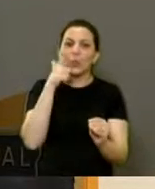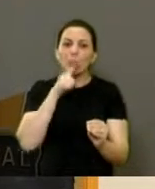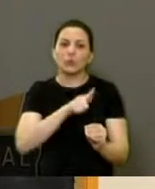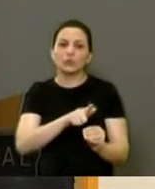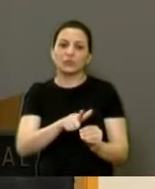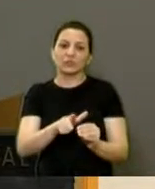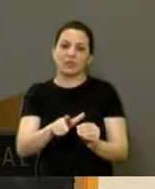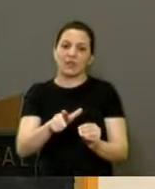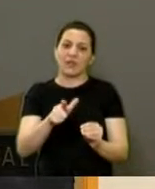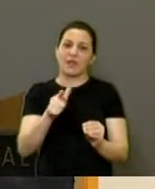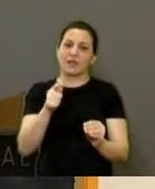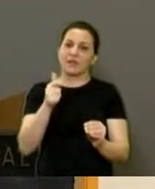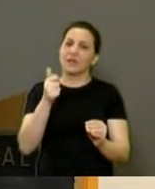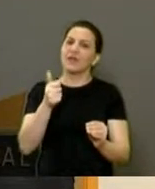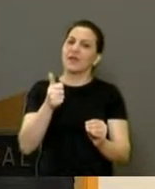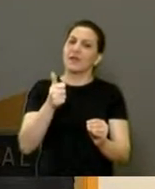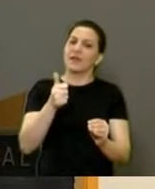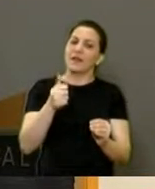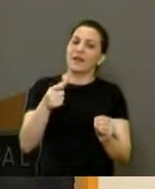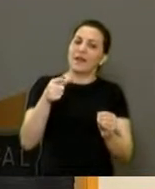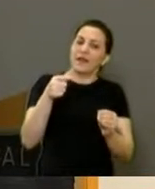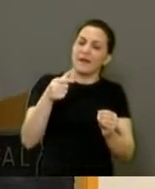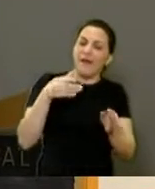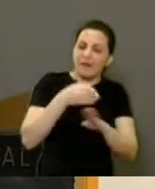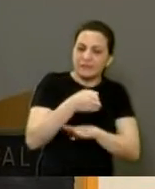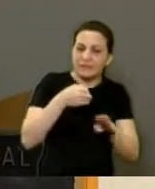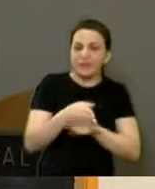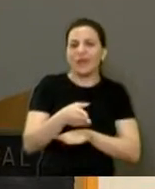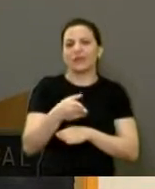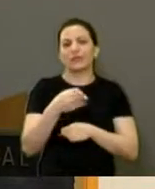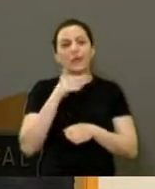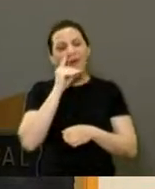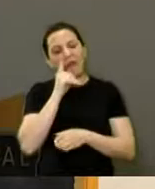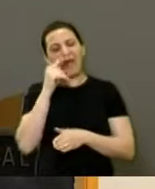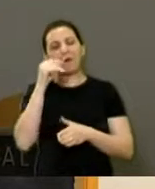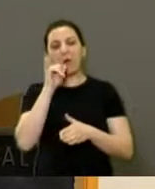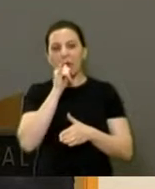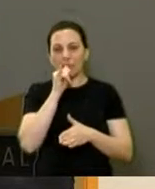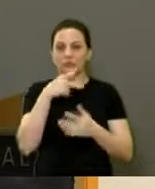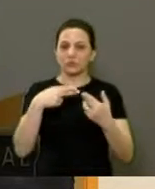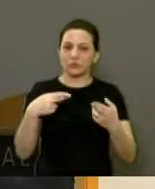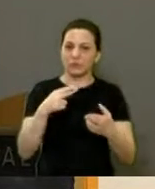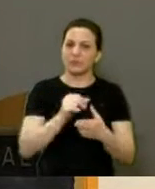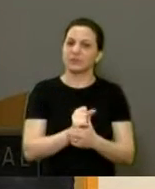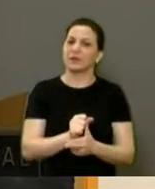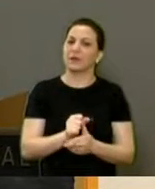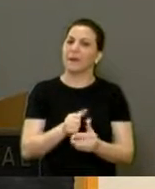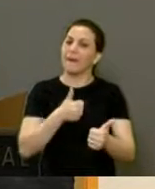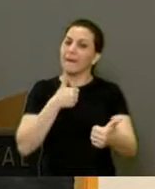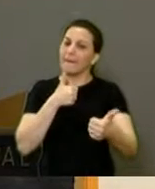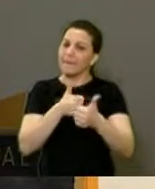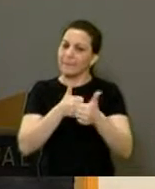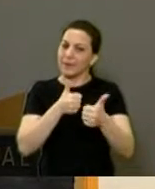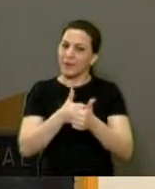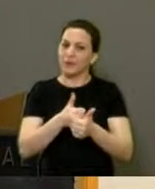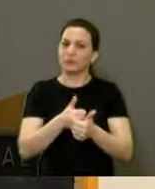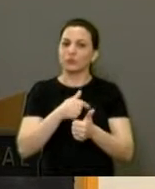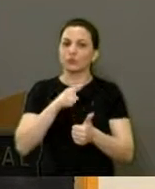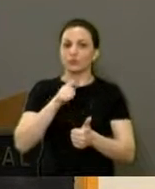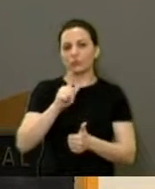lá. Tá? Que eu acho que é muito mais justo, muito mais correto. Senão a gente vai estar aberto ao